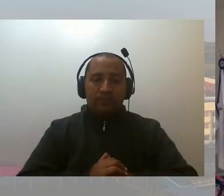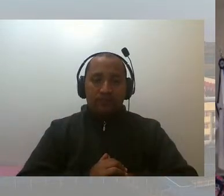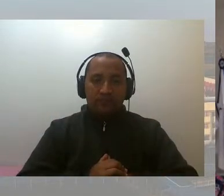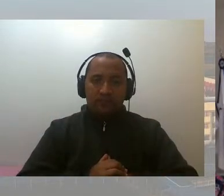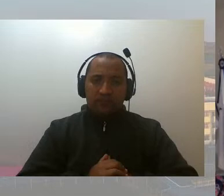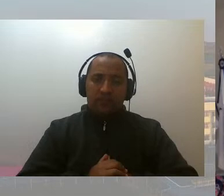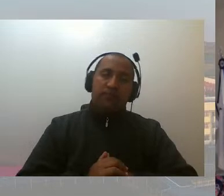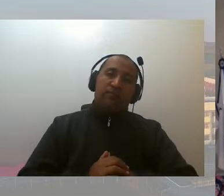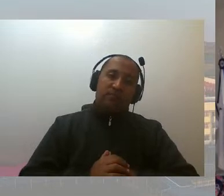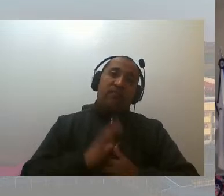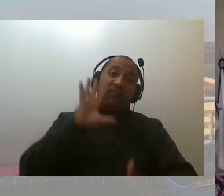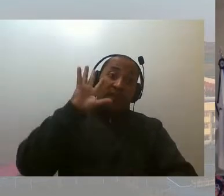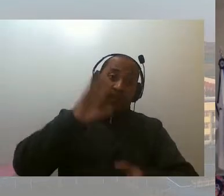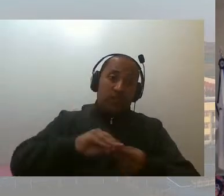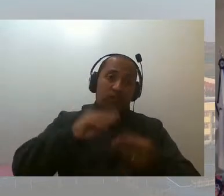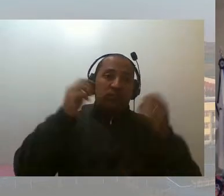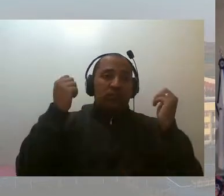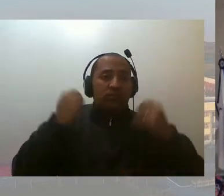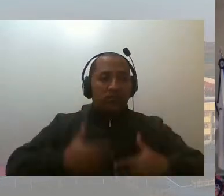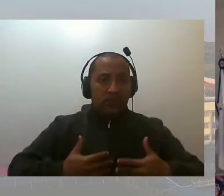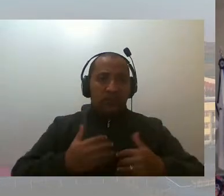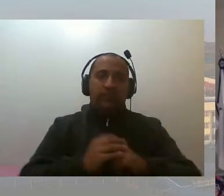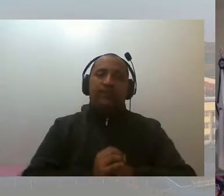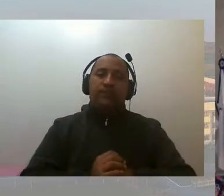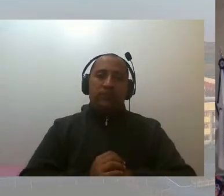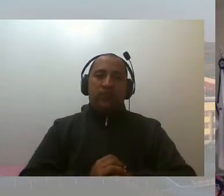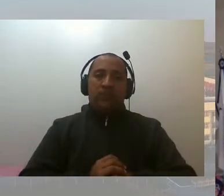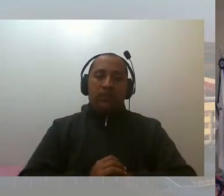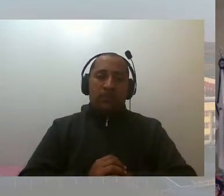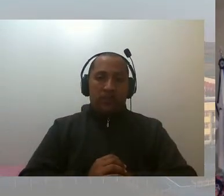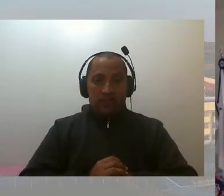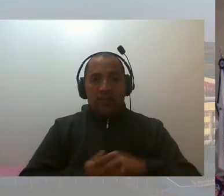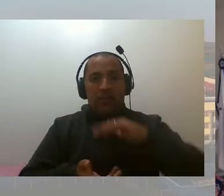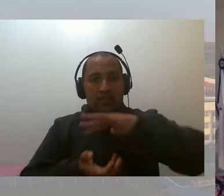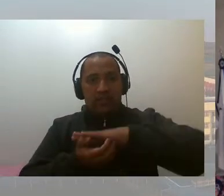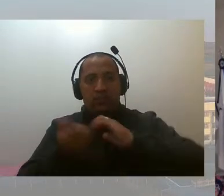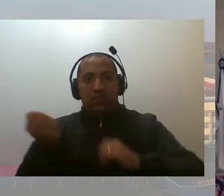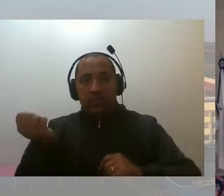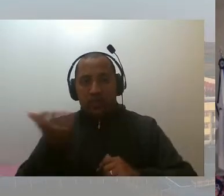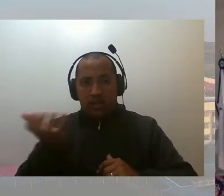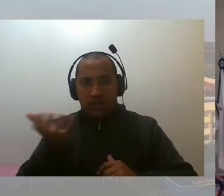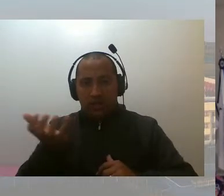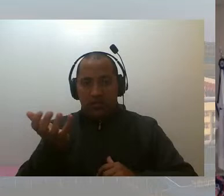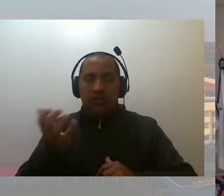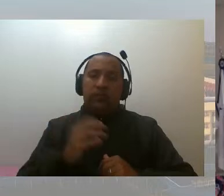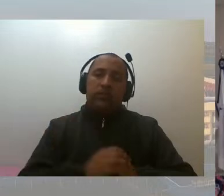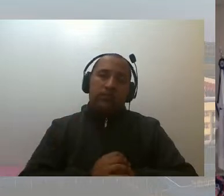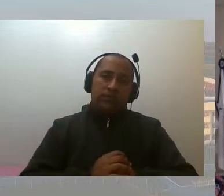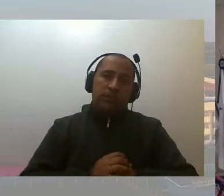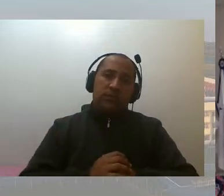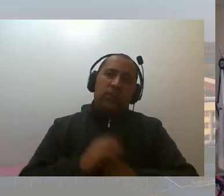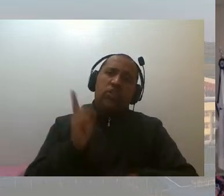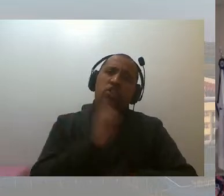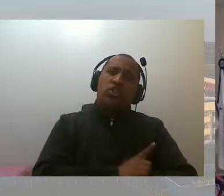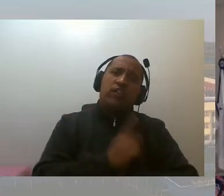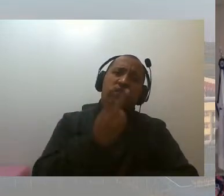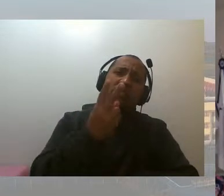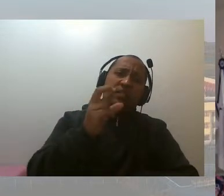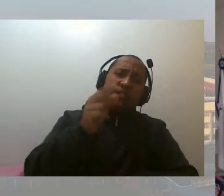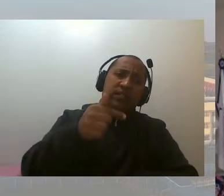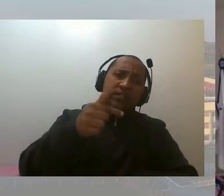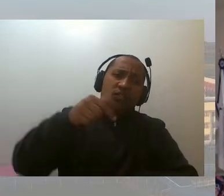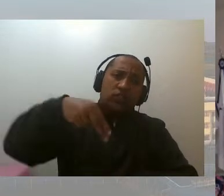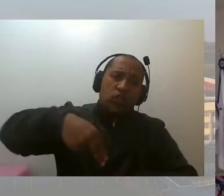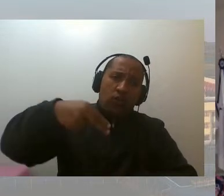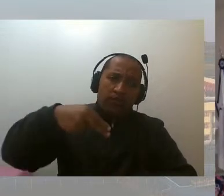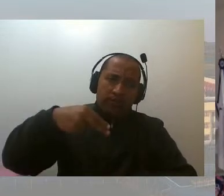o resumo, assim, digamos assim, o extrato seria, então, Campus Caçapava, e naquela semana do dia 27 de novembro. A gente